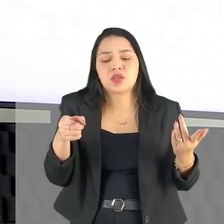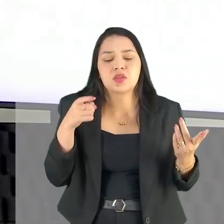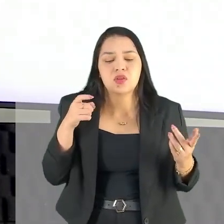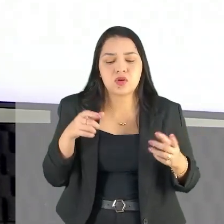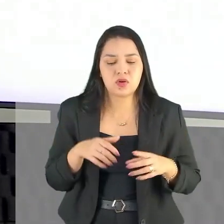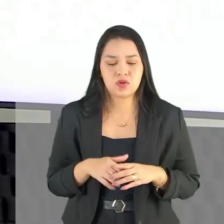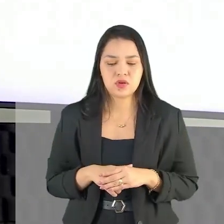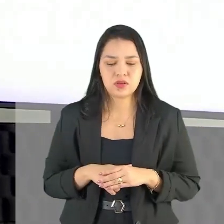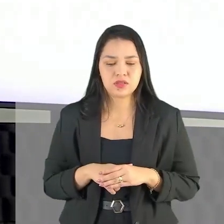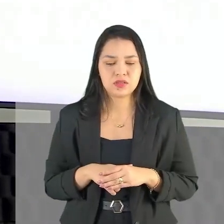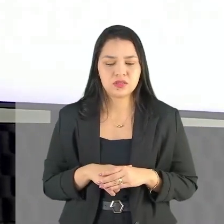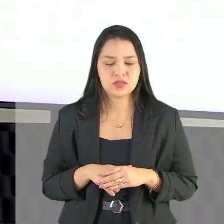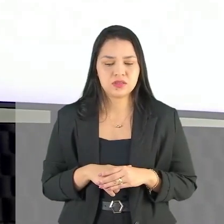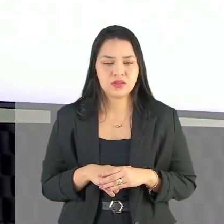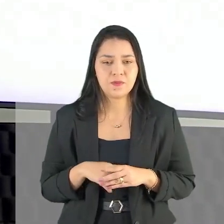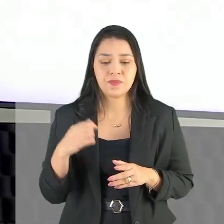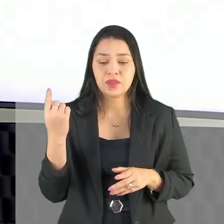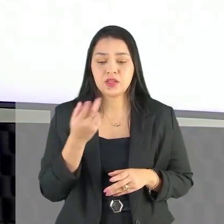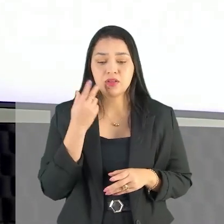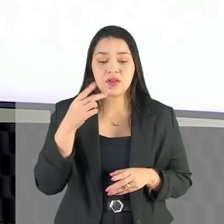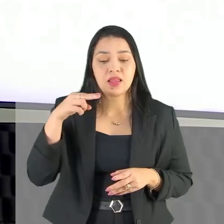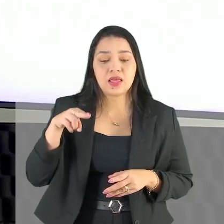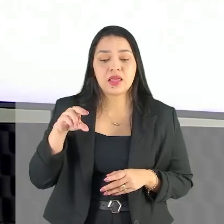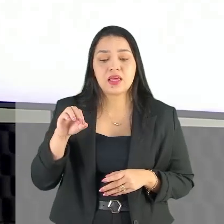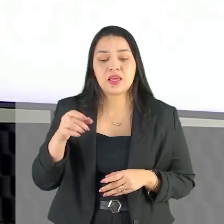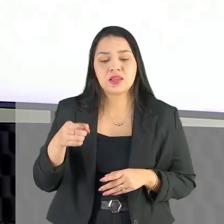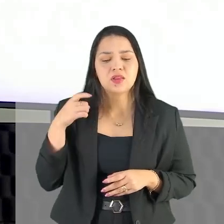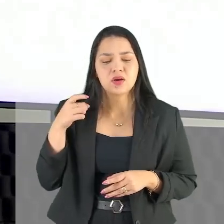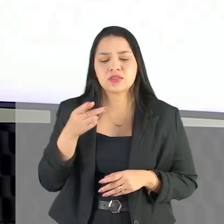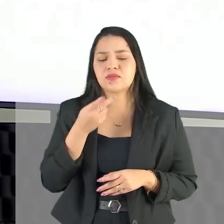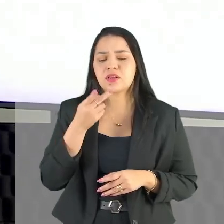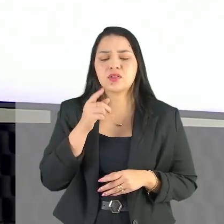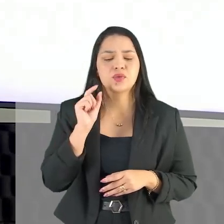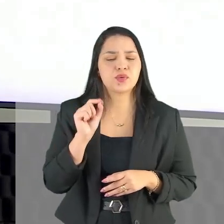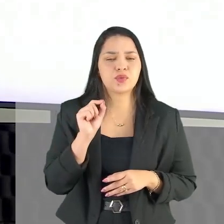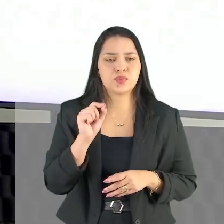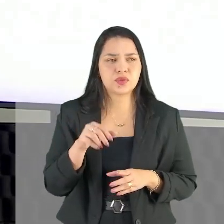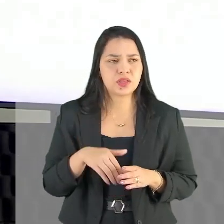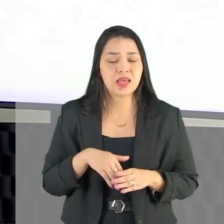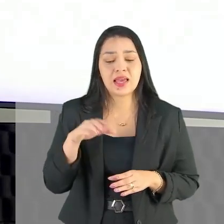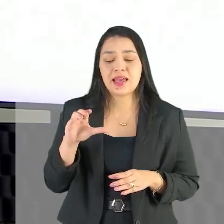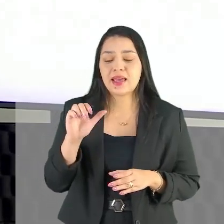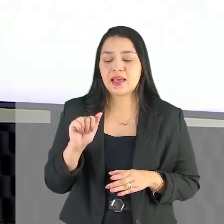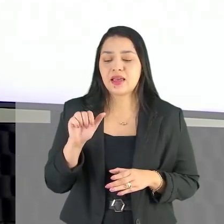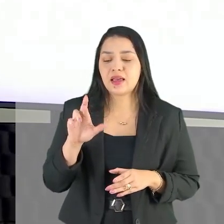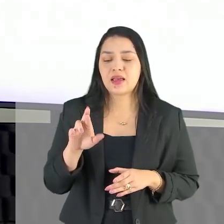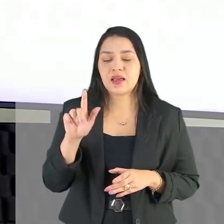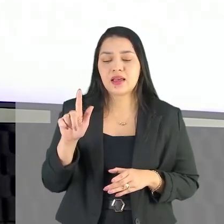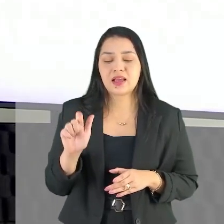Meu povo, quando a gente fala em NOx, a gente está chamando carga.